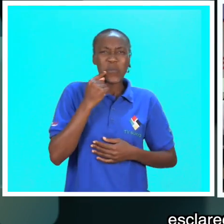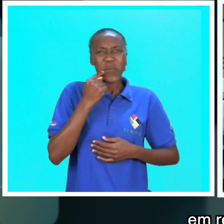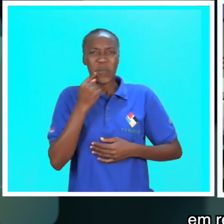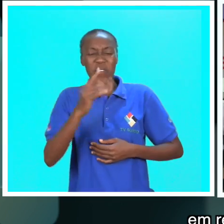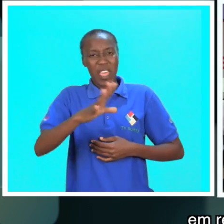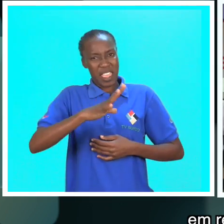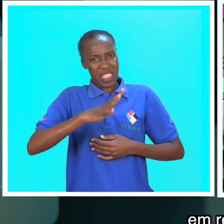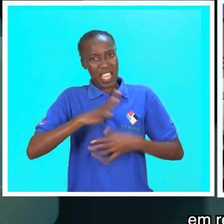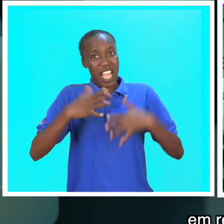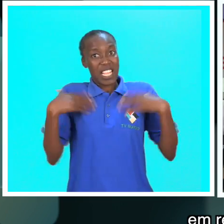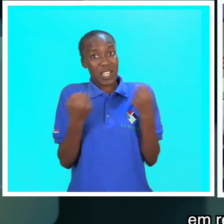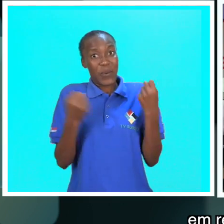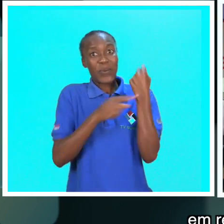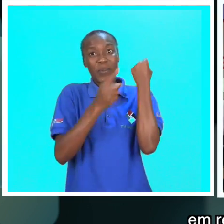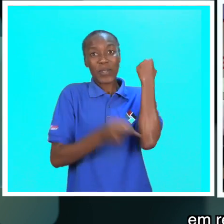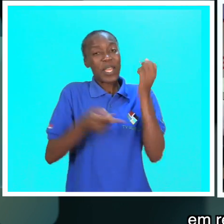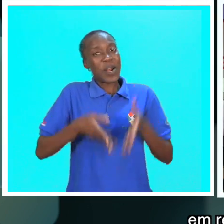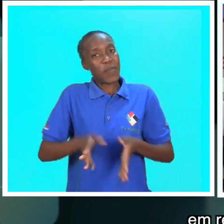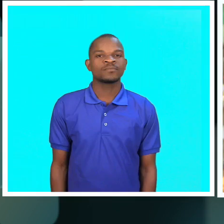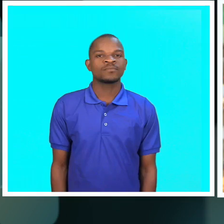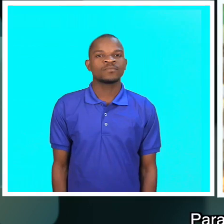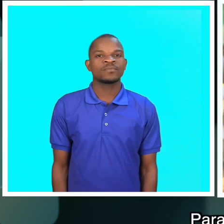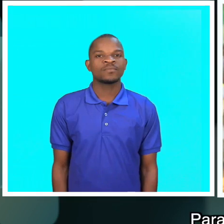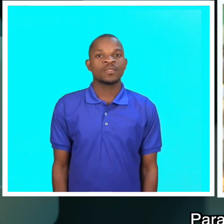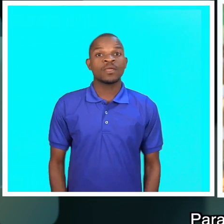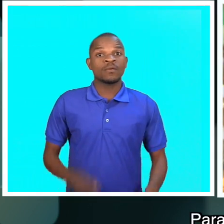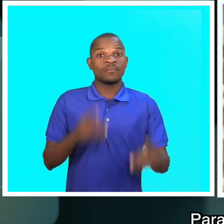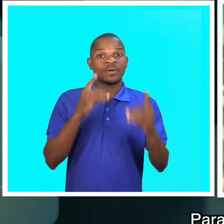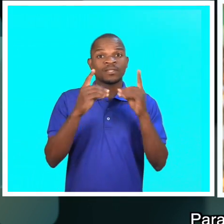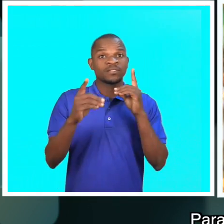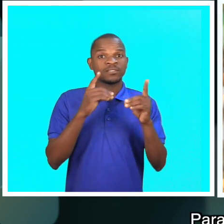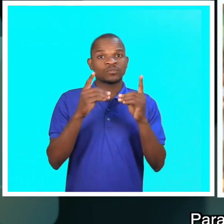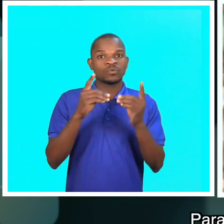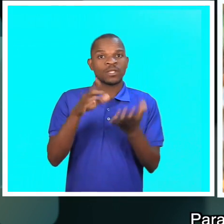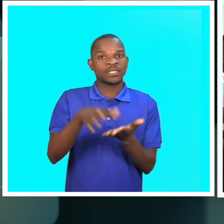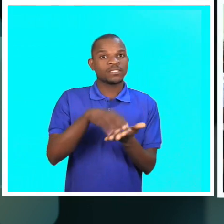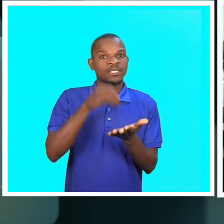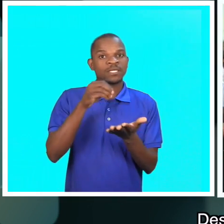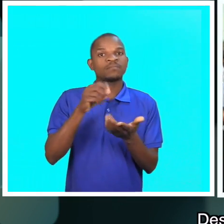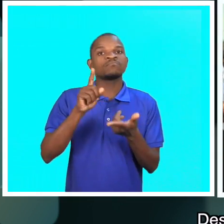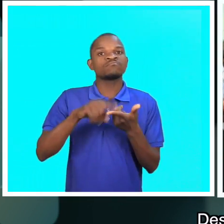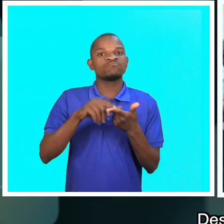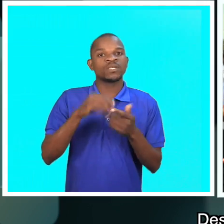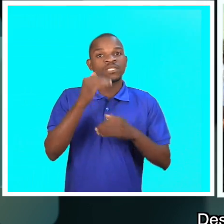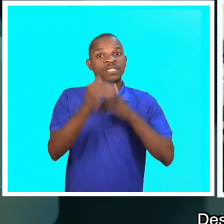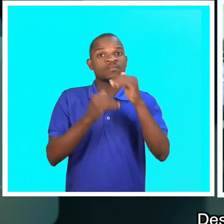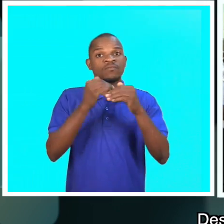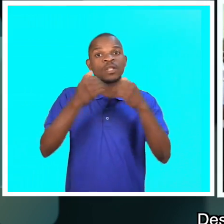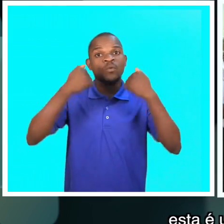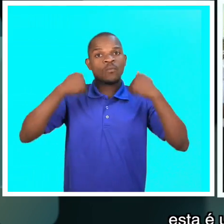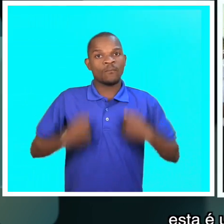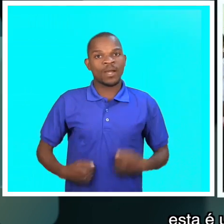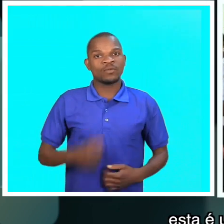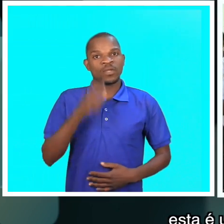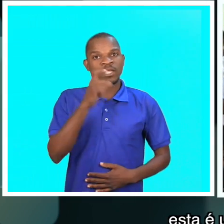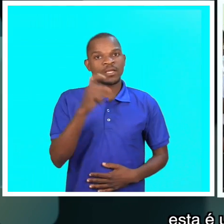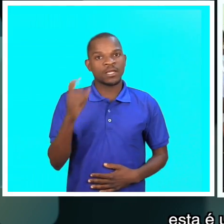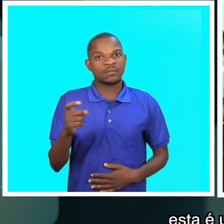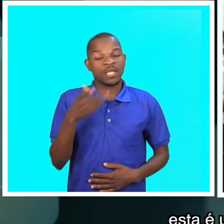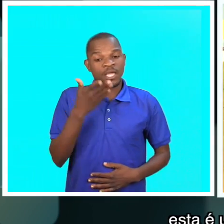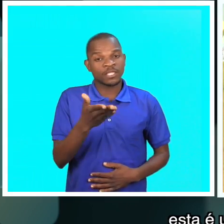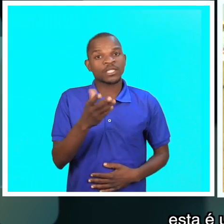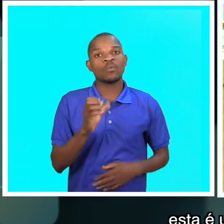eles podem ter em relação à saúde reprodutiva. Para a diretora de Terra, Ambiente e Desenvolvimento Humano em